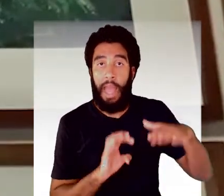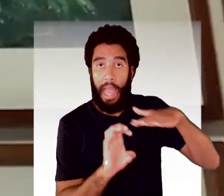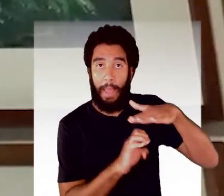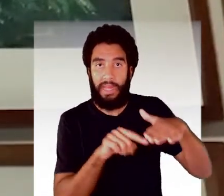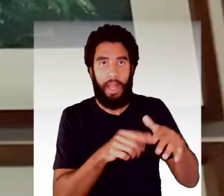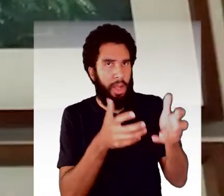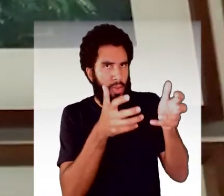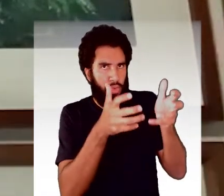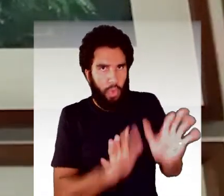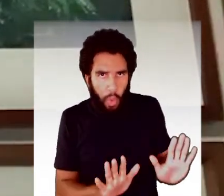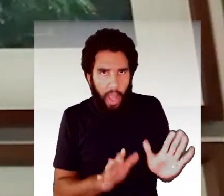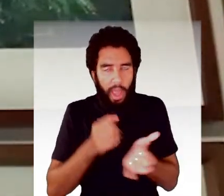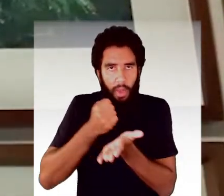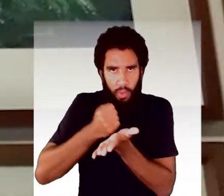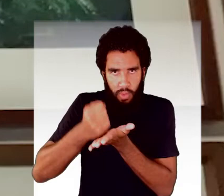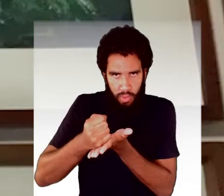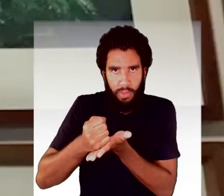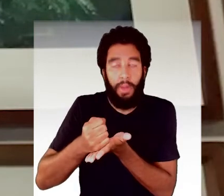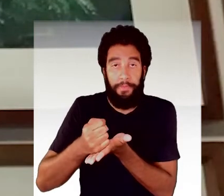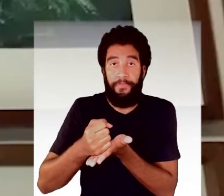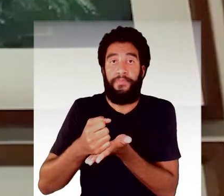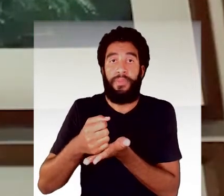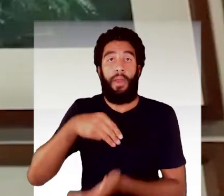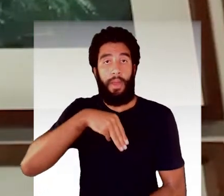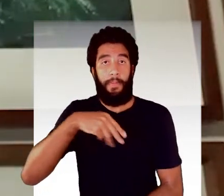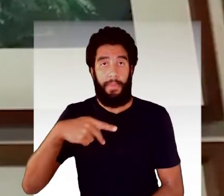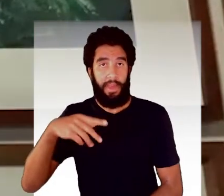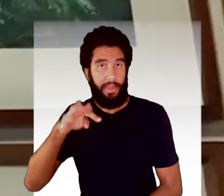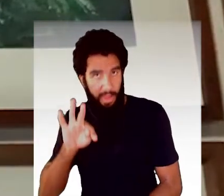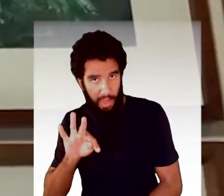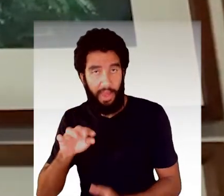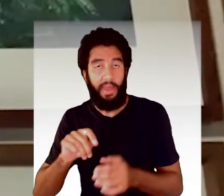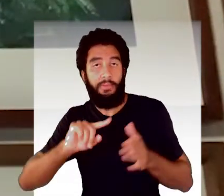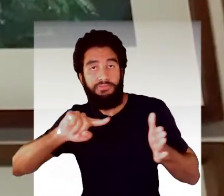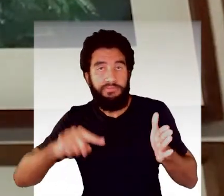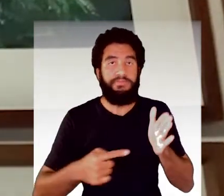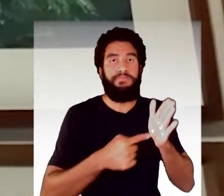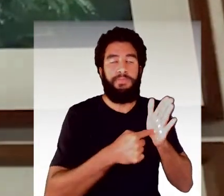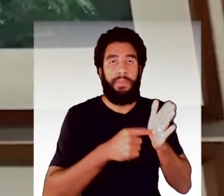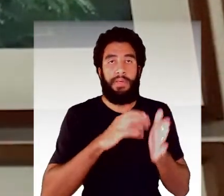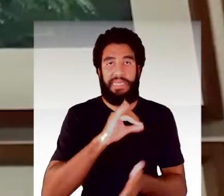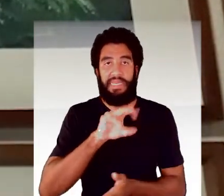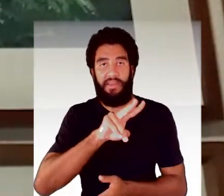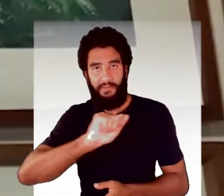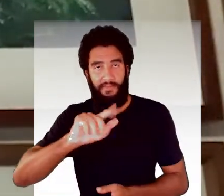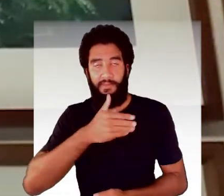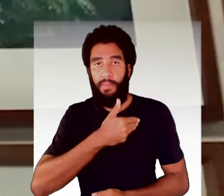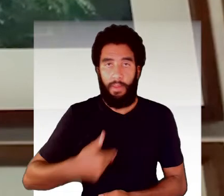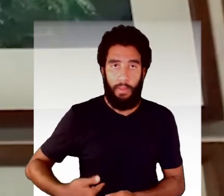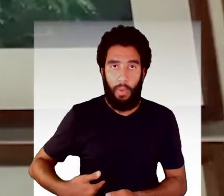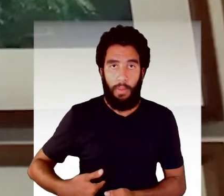a empresa se recusar a celebrar o termo de ajustamento de conduta, o MPT ingressará com uma ação civil